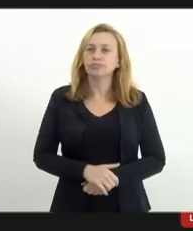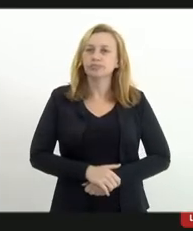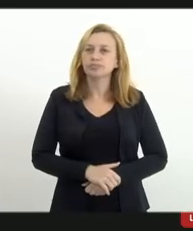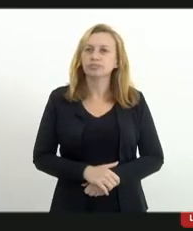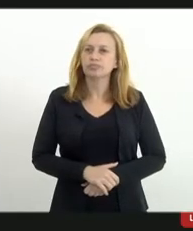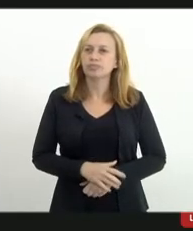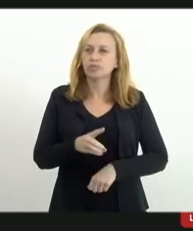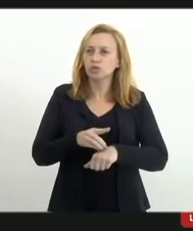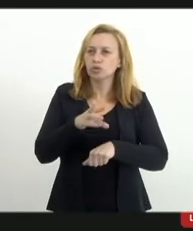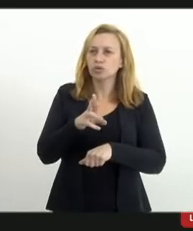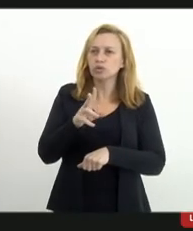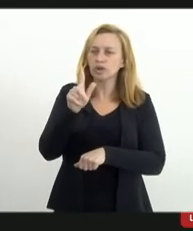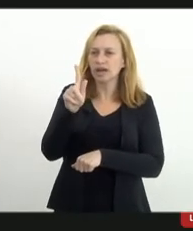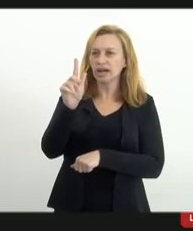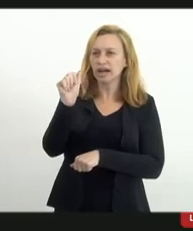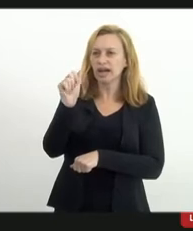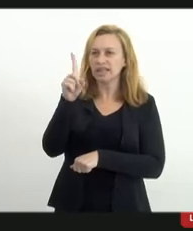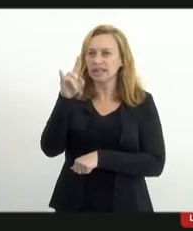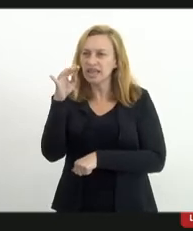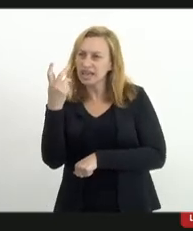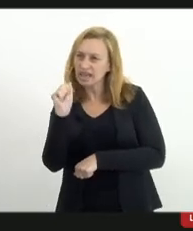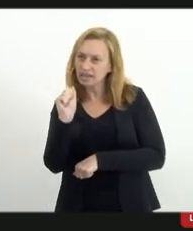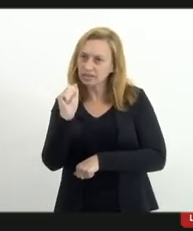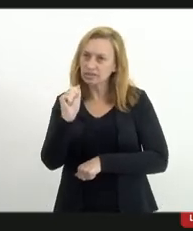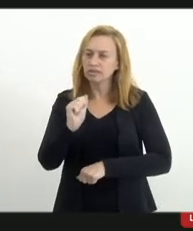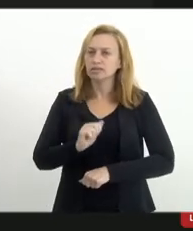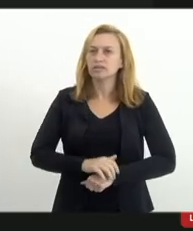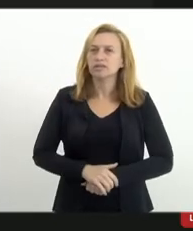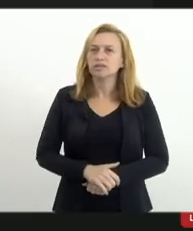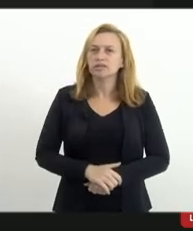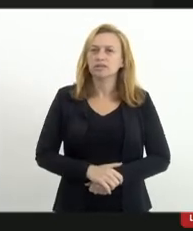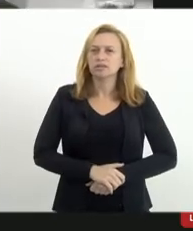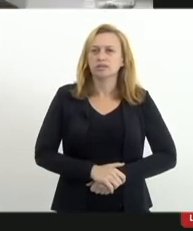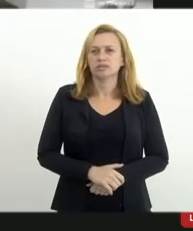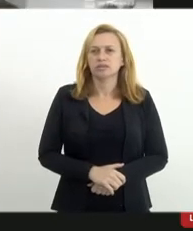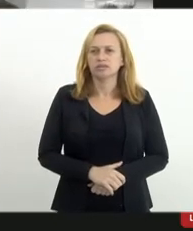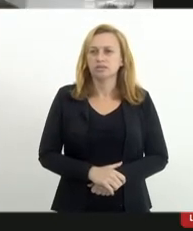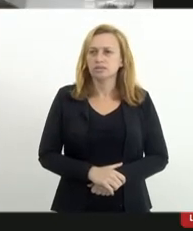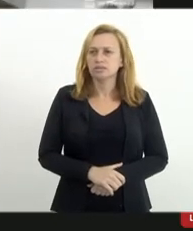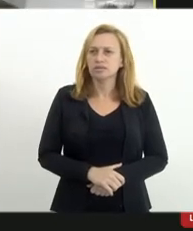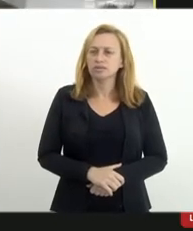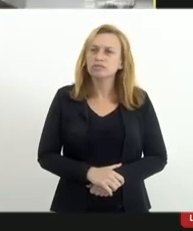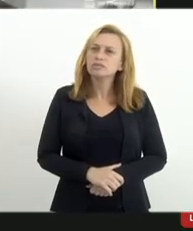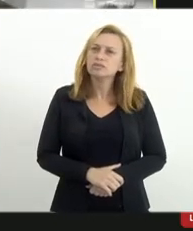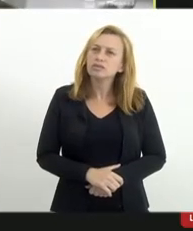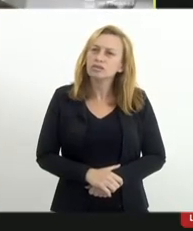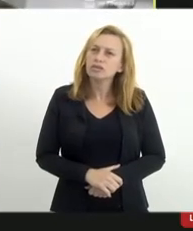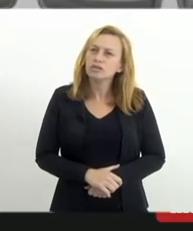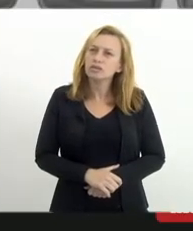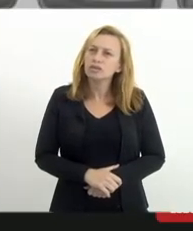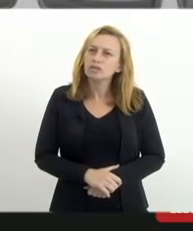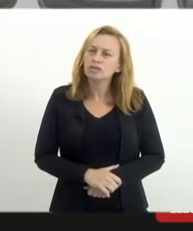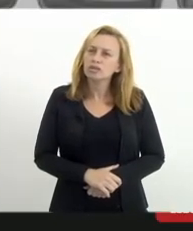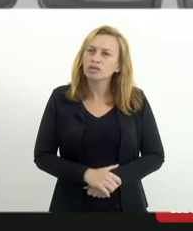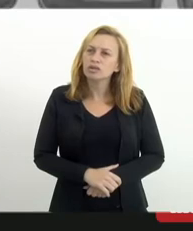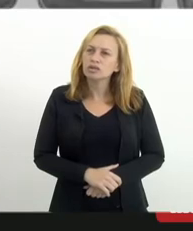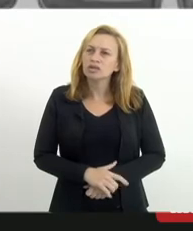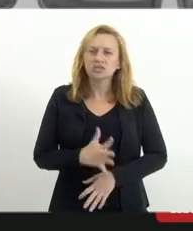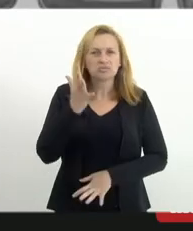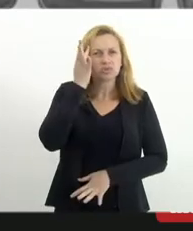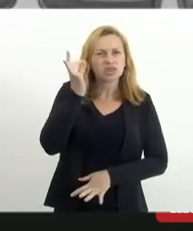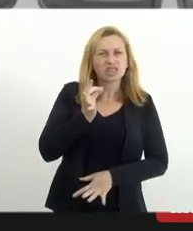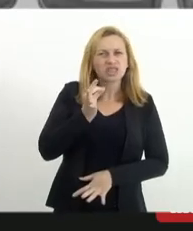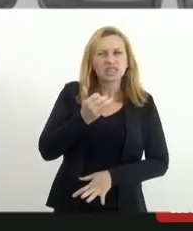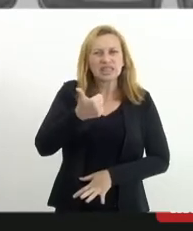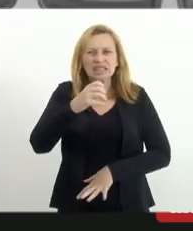Doutor Gadelha... Eu não entendi se ficaria